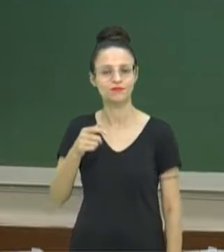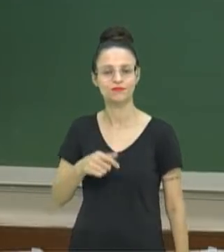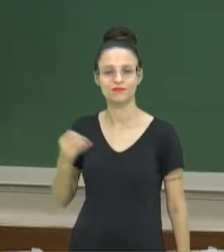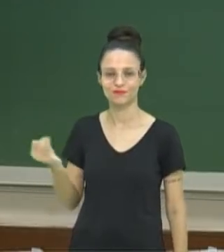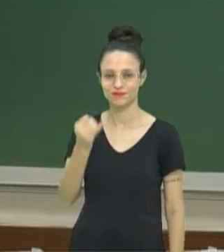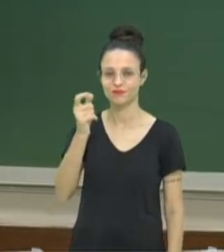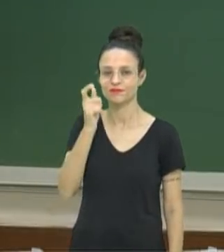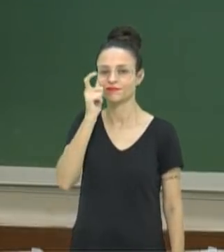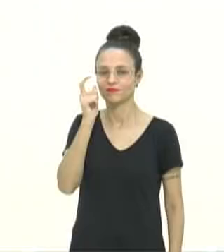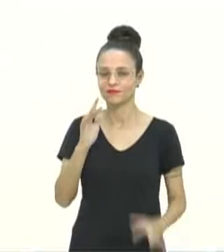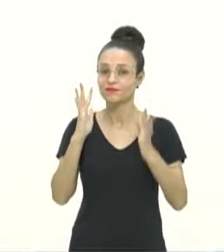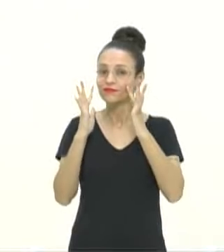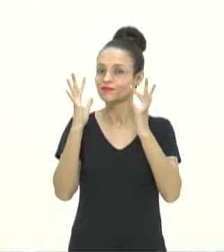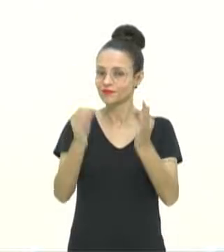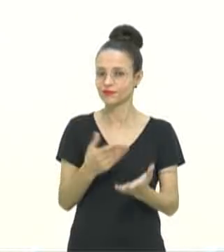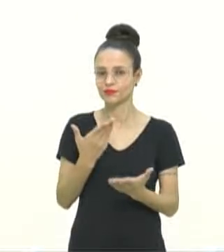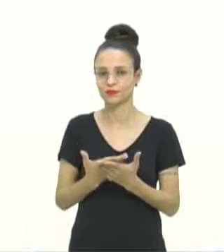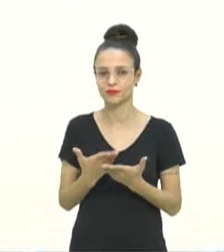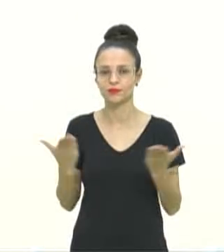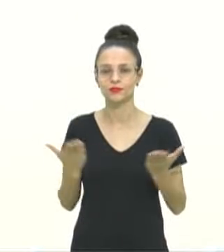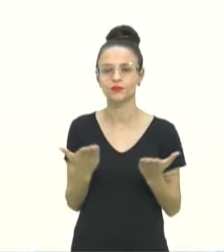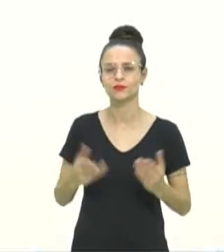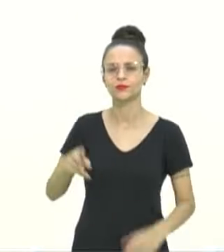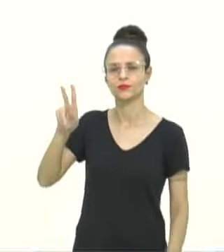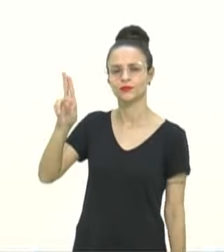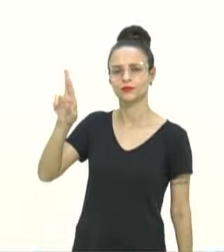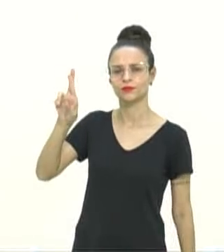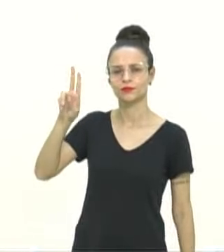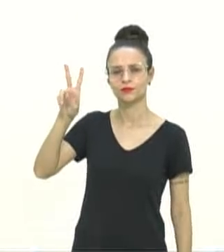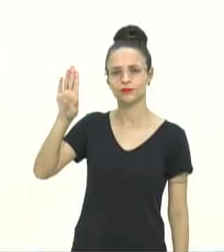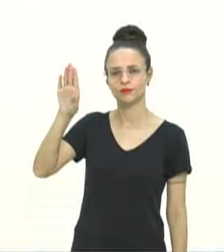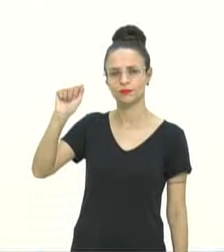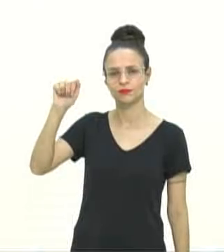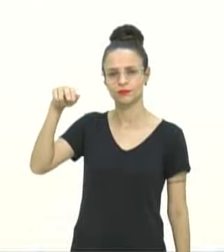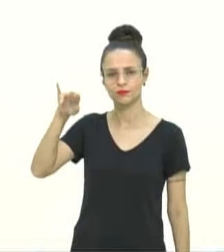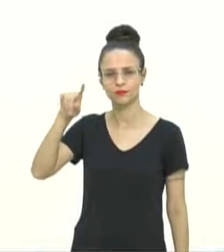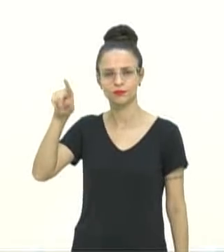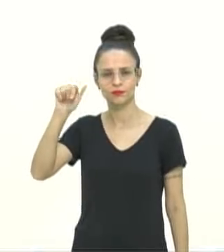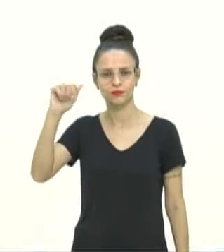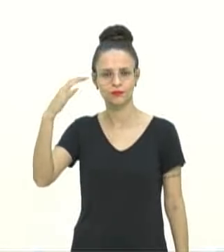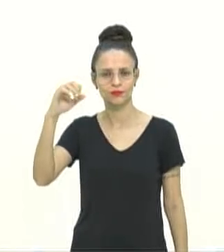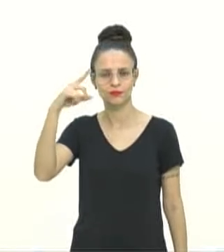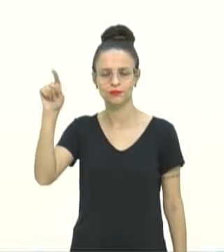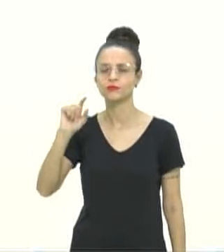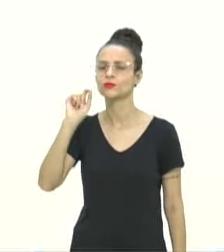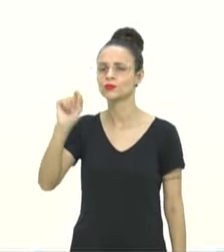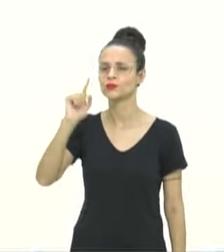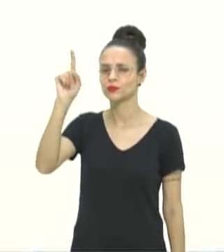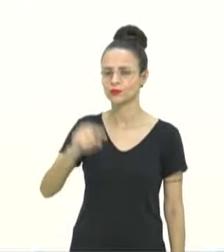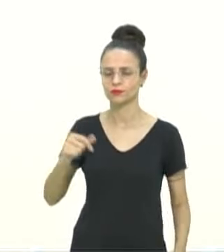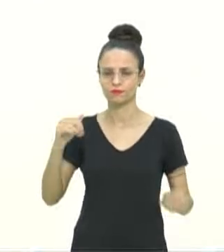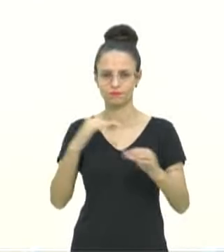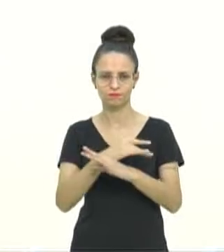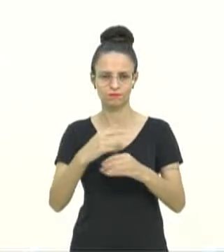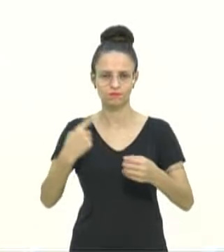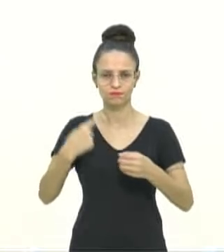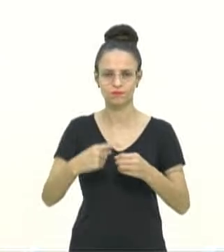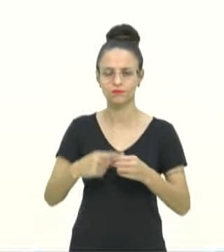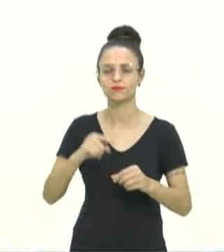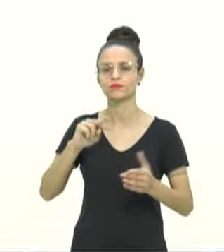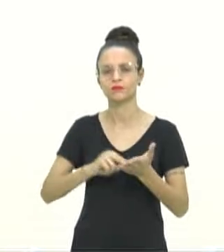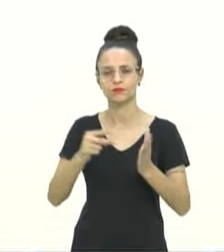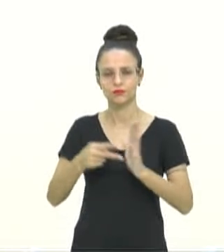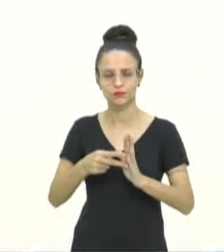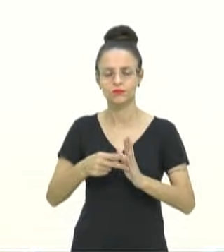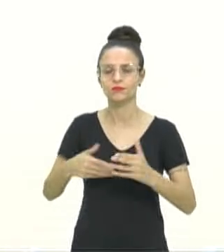hoje. Então, a urbanização, o que é? Perguntinha ali para a gente pensar junto. Está relacionada ao desenvolvimento da